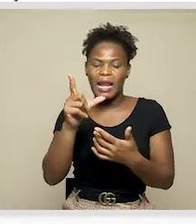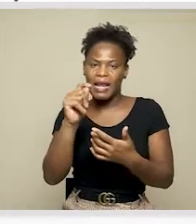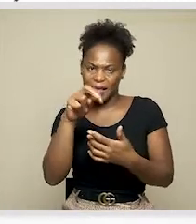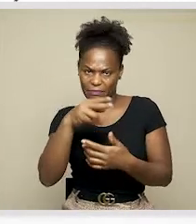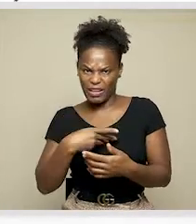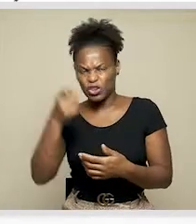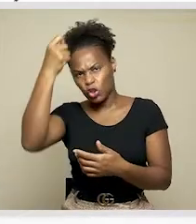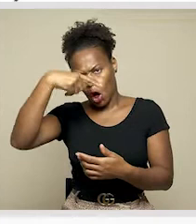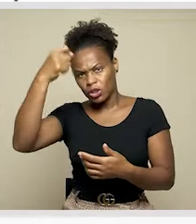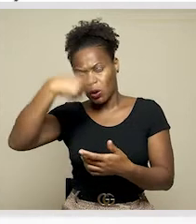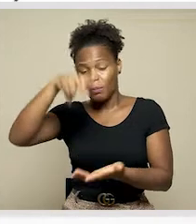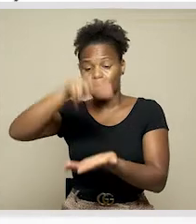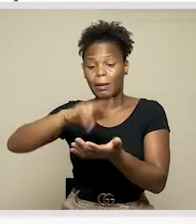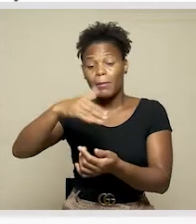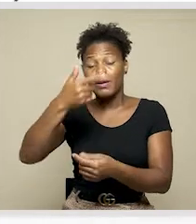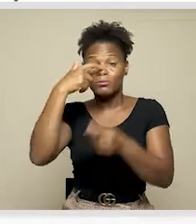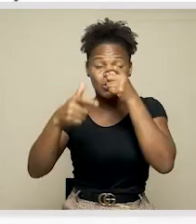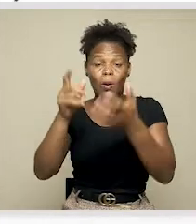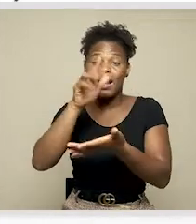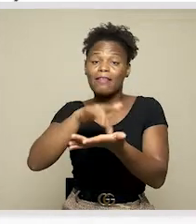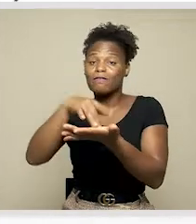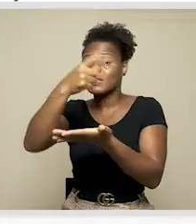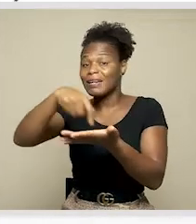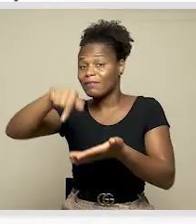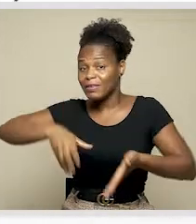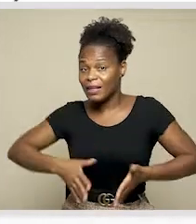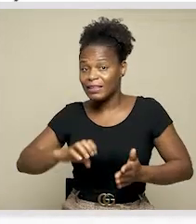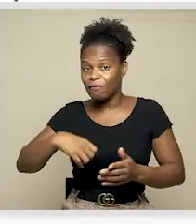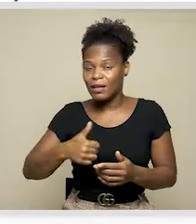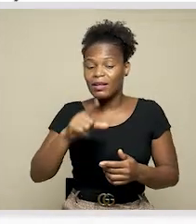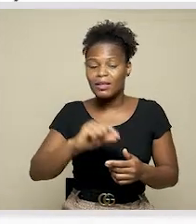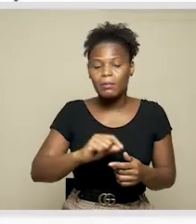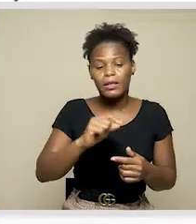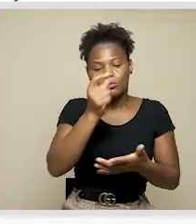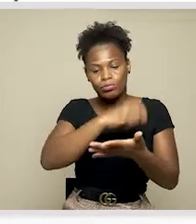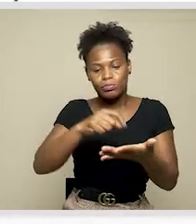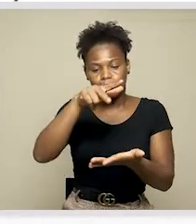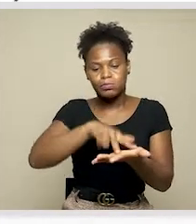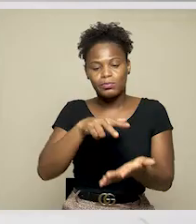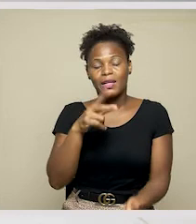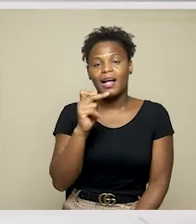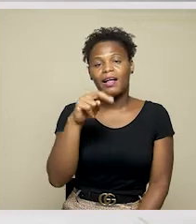autor cabo-verdiano, intitulado Um Cipreste, de Antônio Pozzicho.